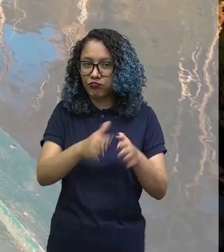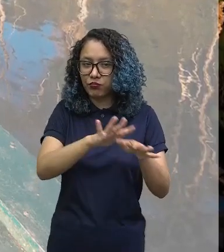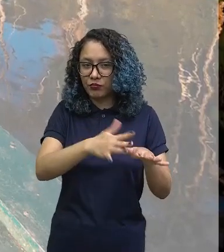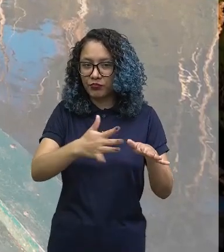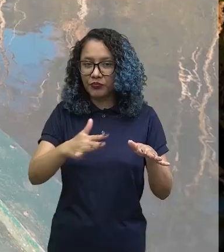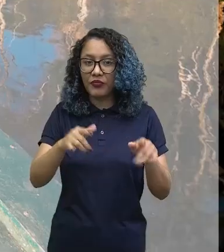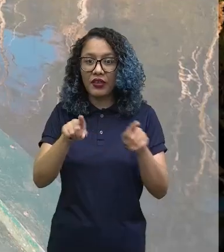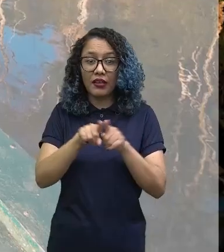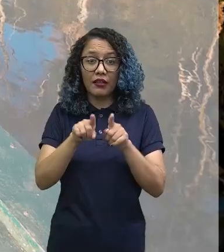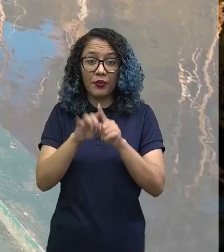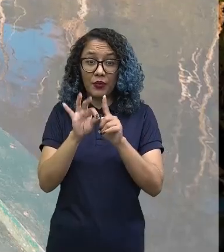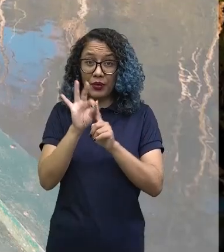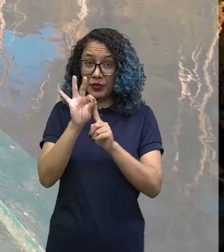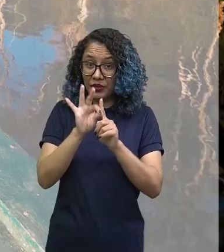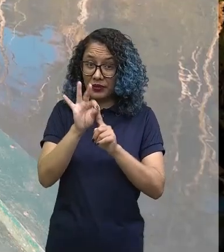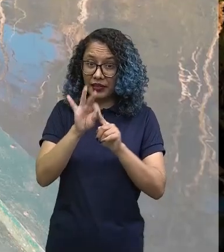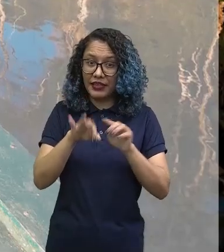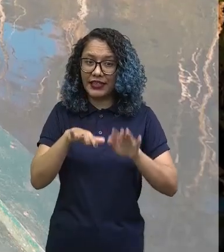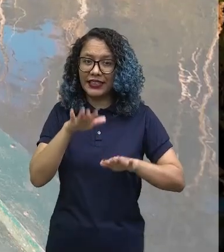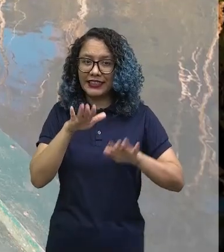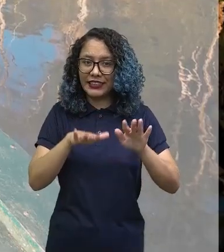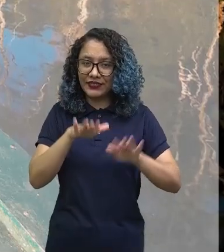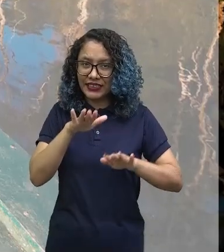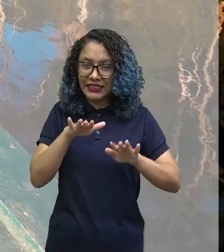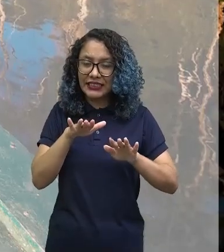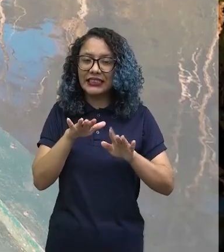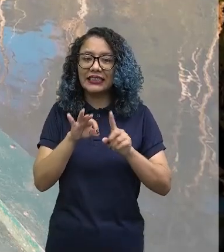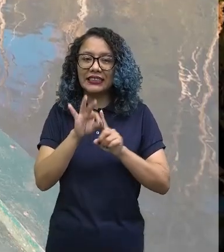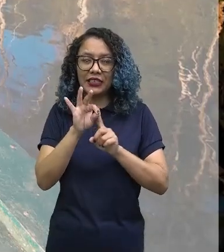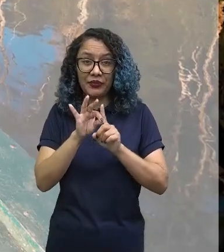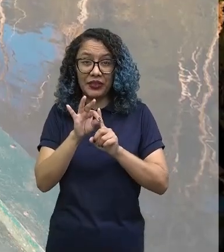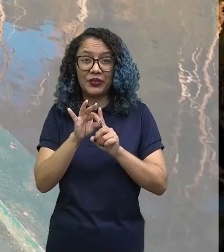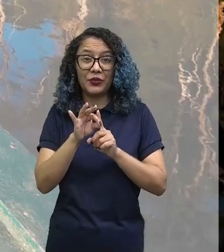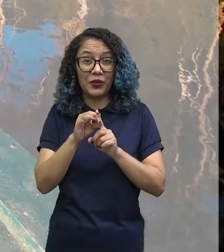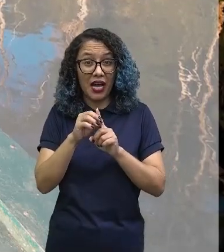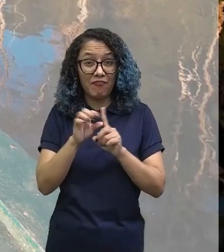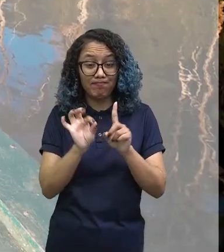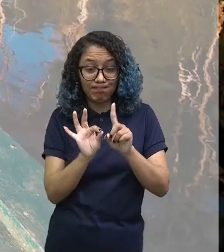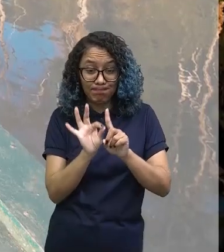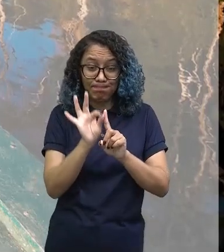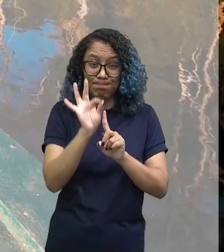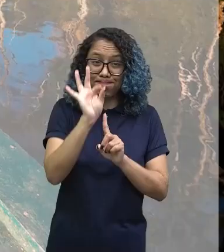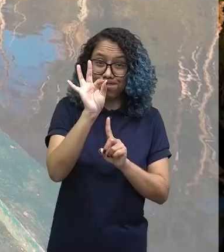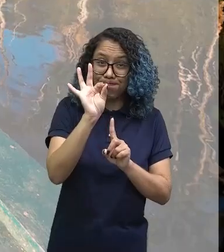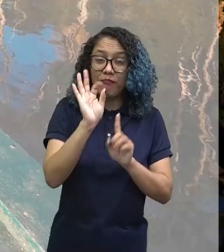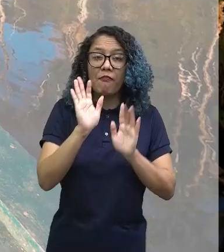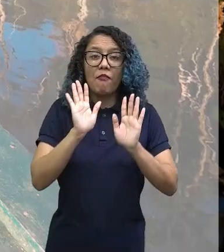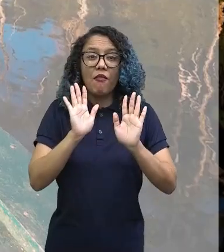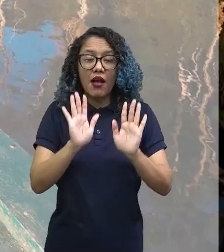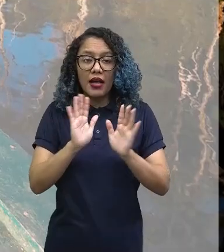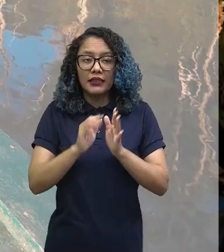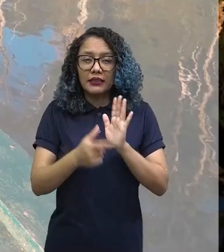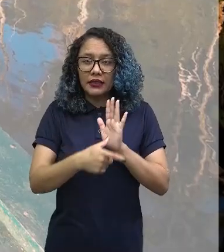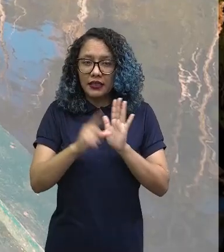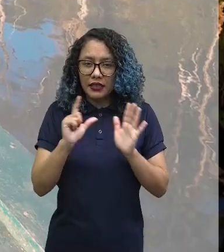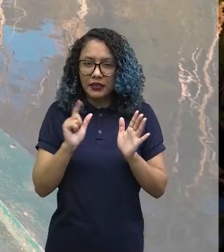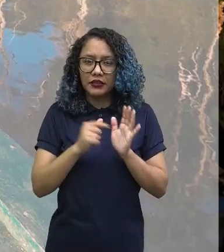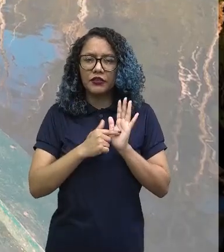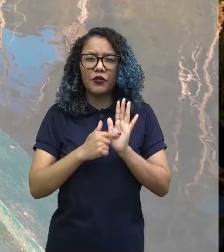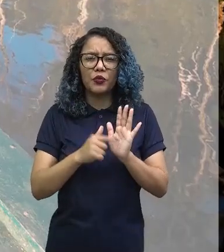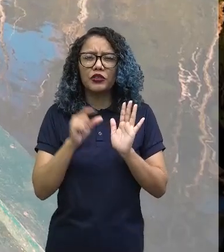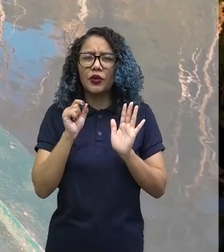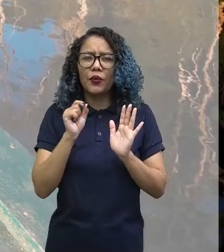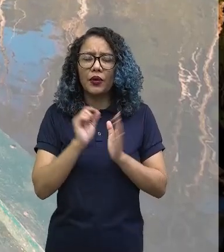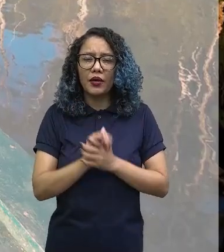numa temperatura que muitas das vezes temos uma temperatura muito alta, mas antes disso quero trazer para